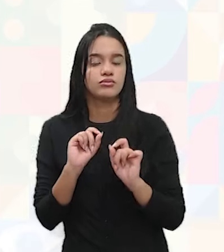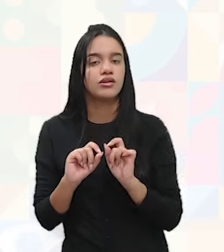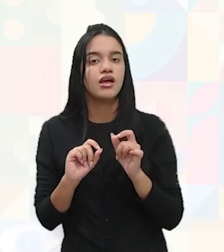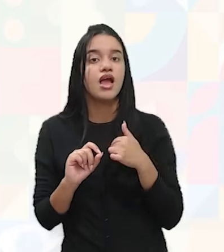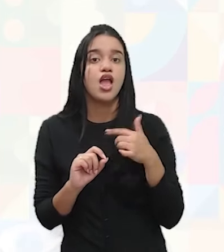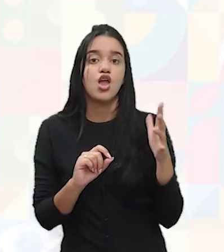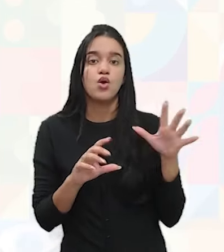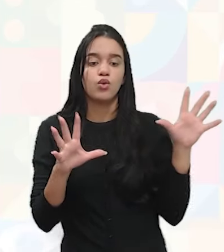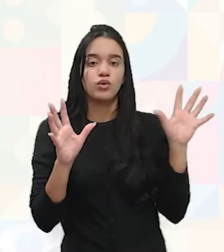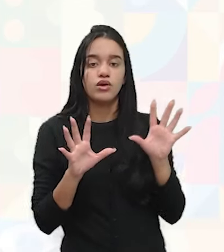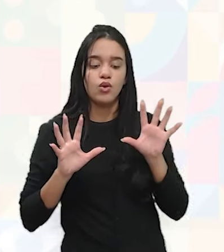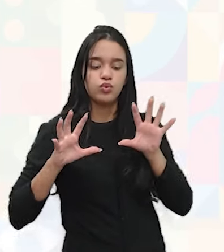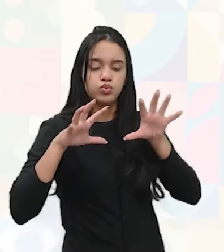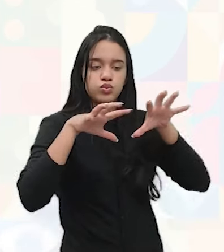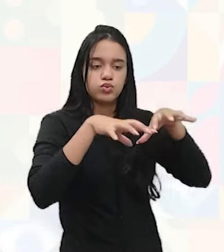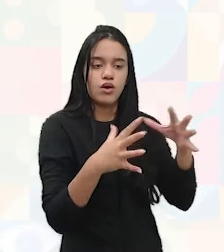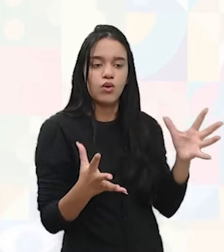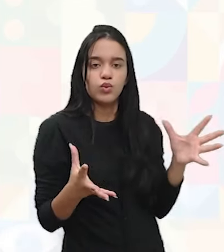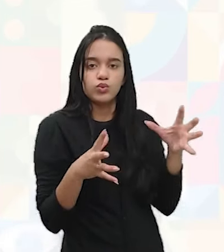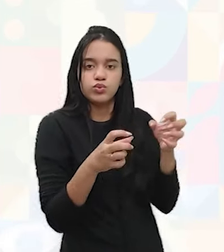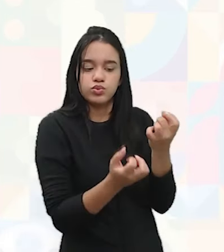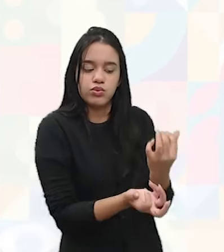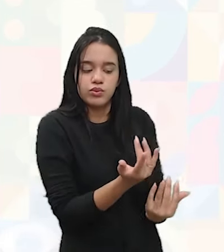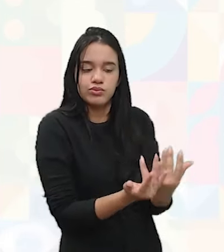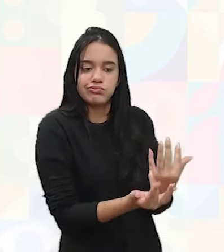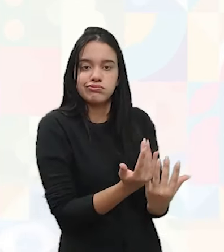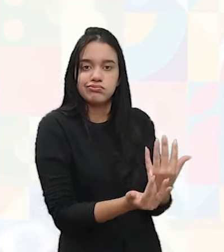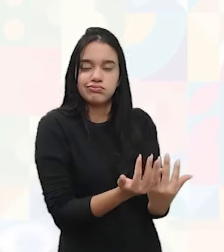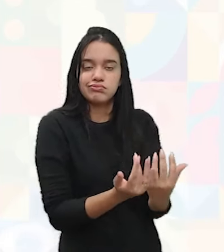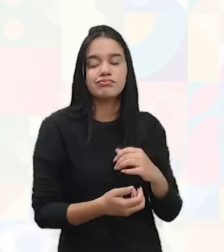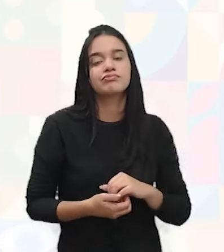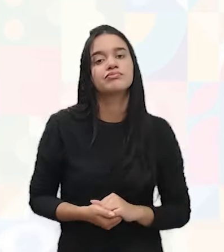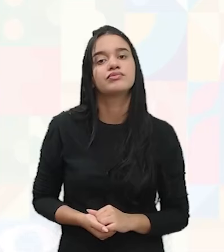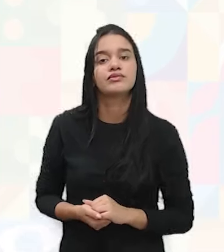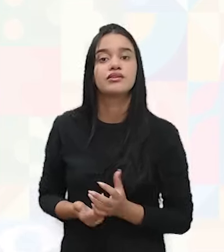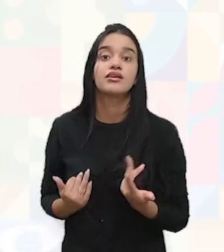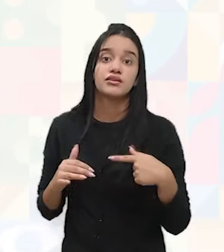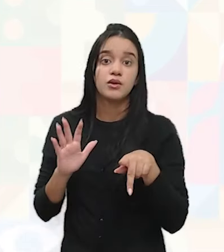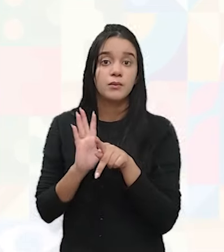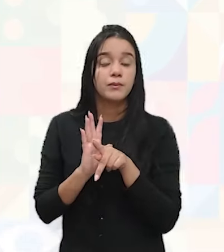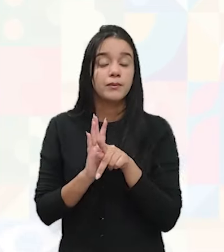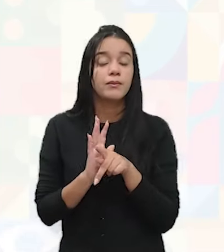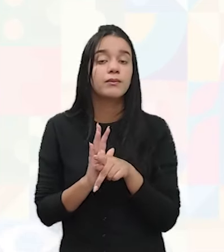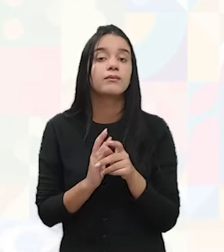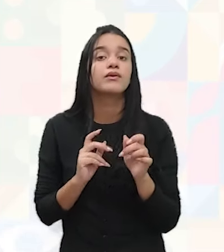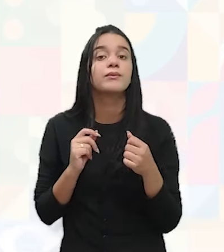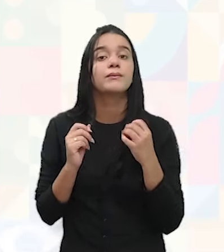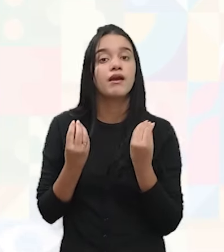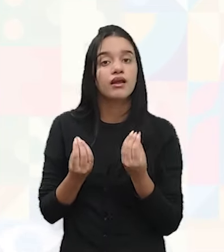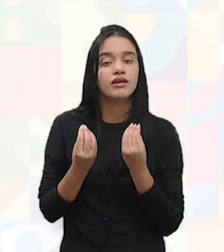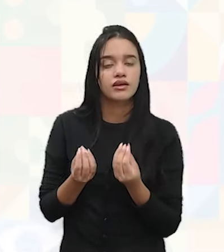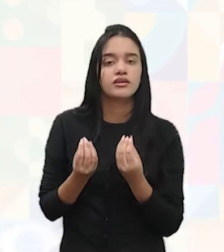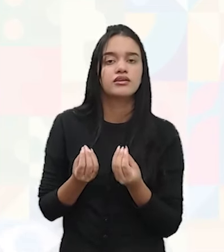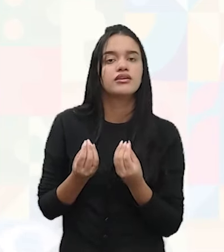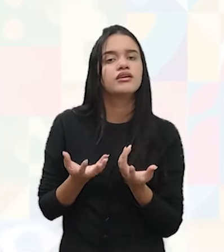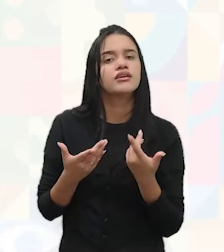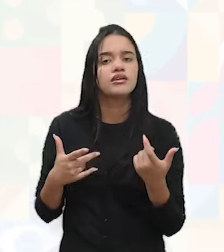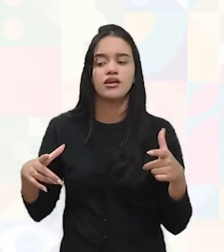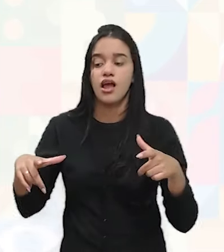abafei e ele continuou né queimando em seu interior então ele é apropriado quando a superfície é pequena tá